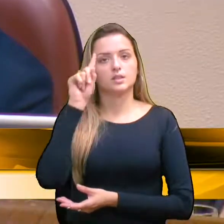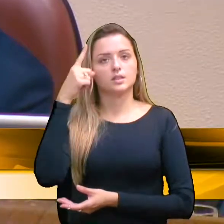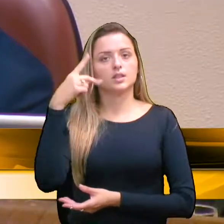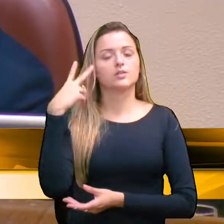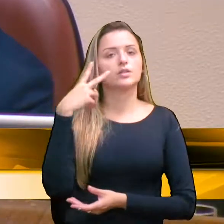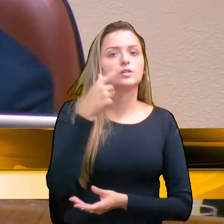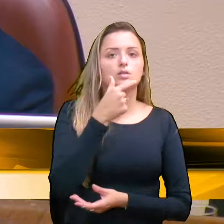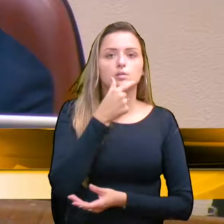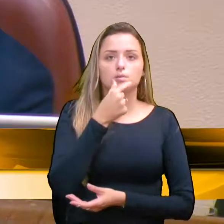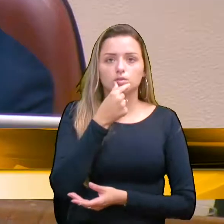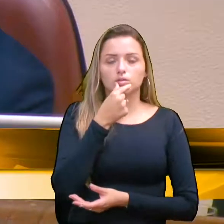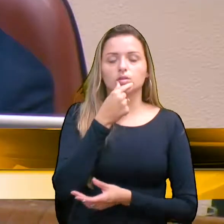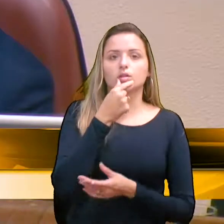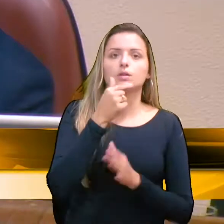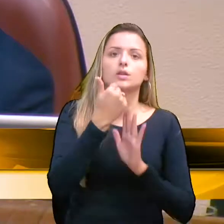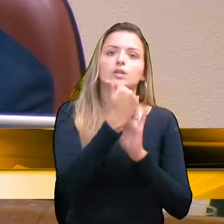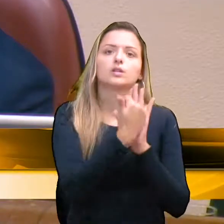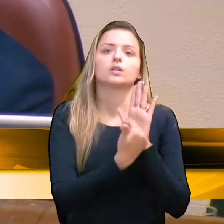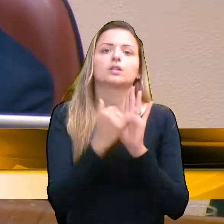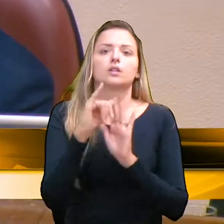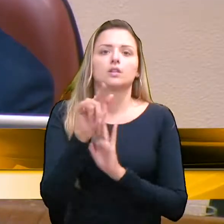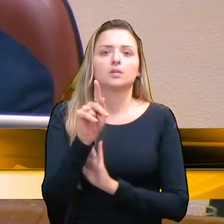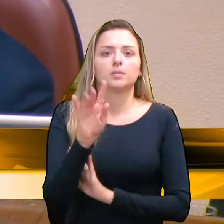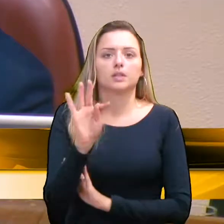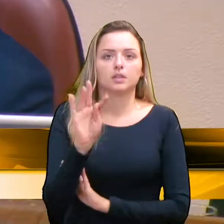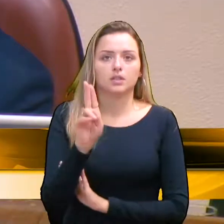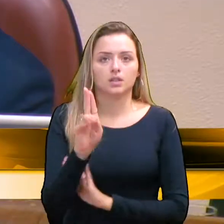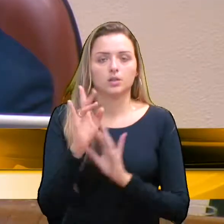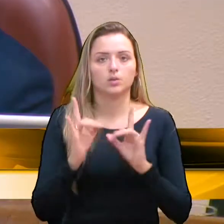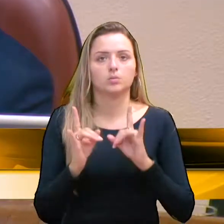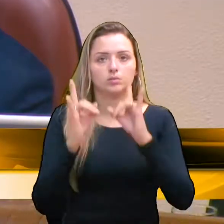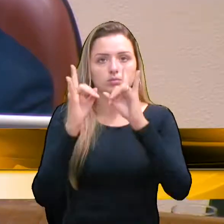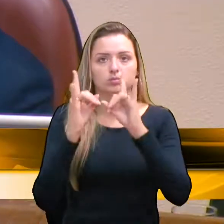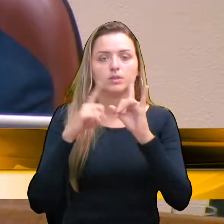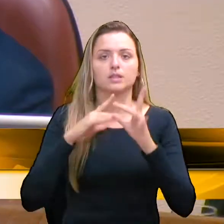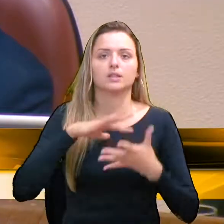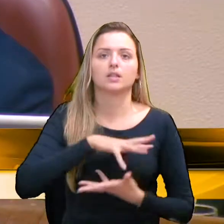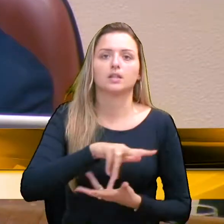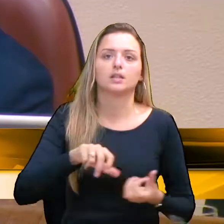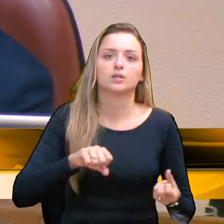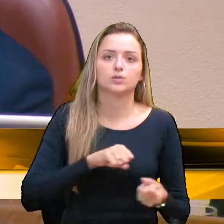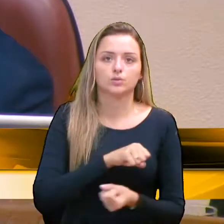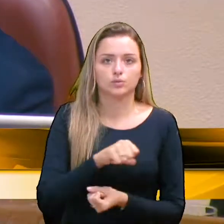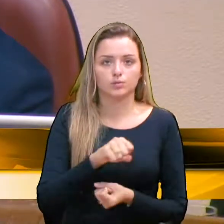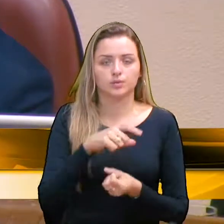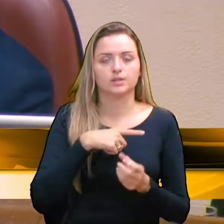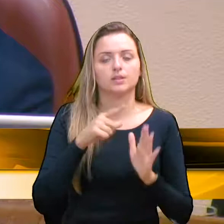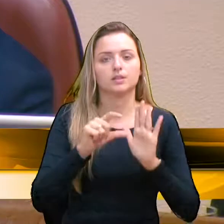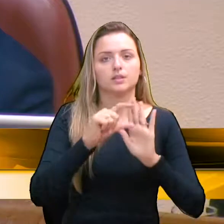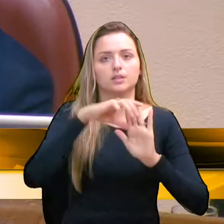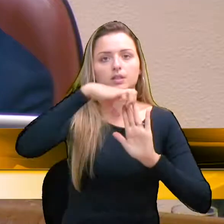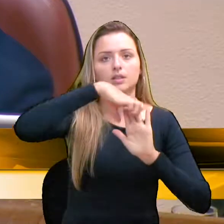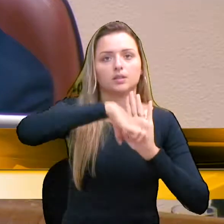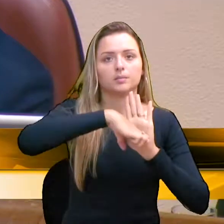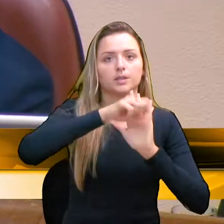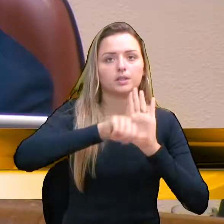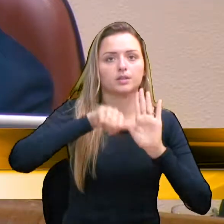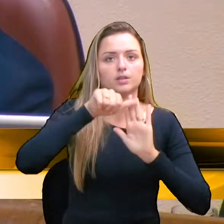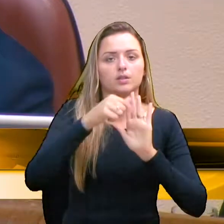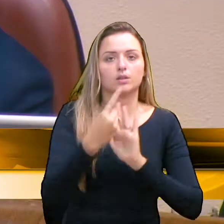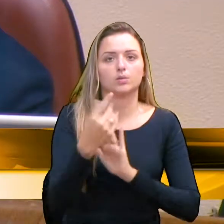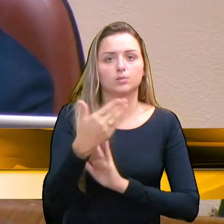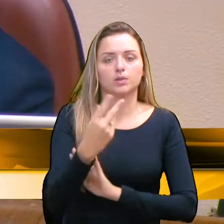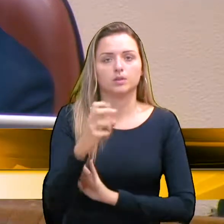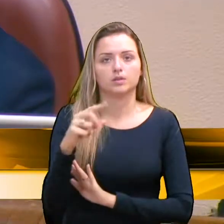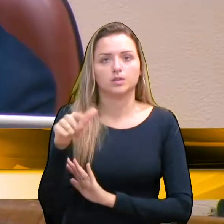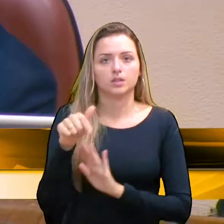Rodrigo Beltrão, que institui desconto no IPTU para as construções sustentáveis e da outras providências. Contém emenda modificativa 1/2017. Relator